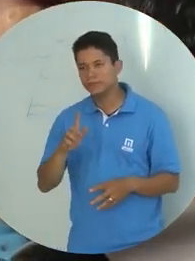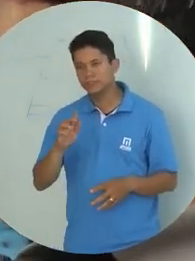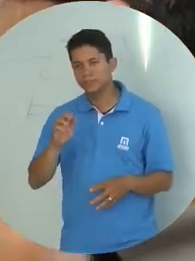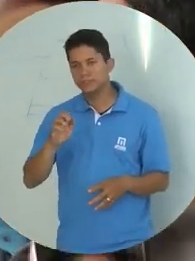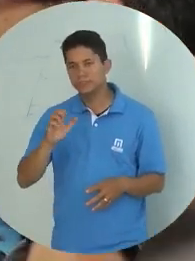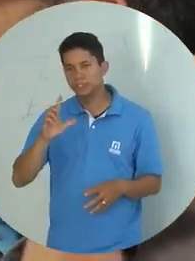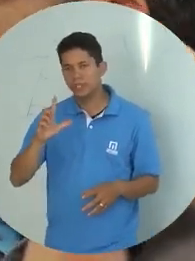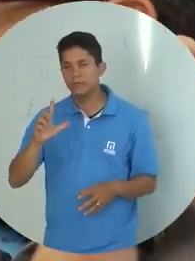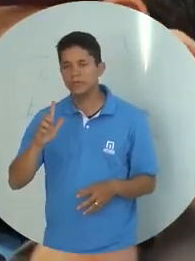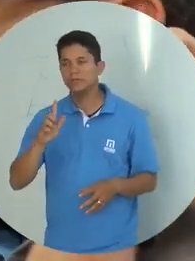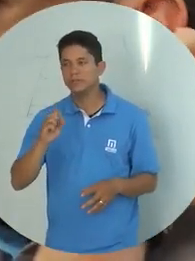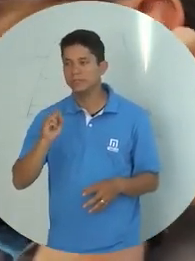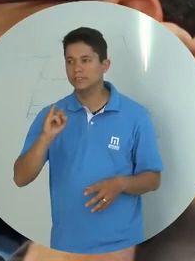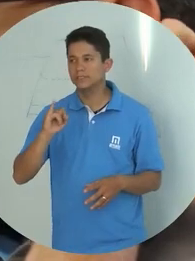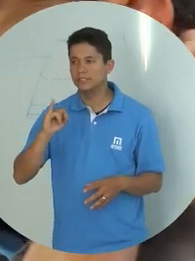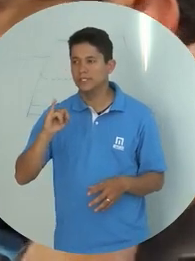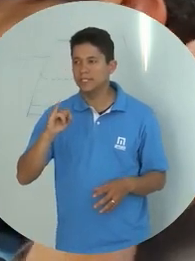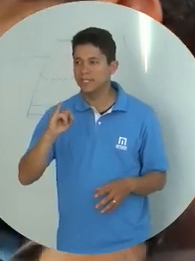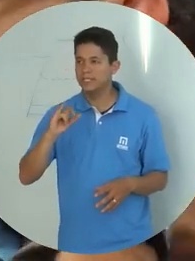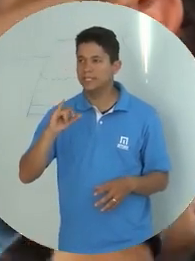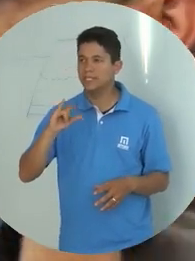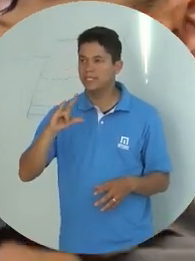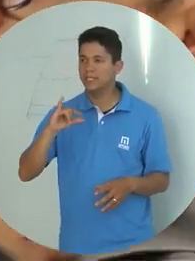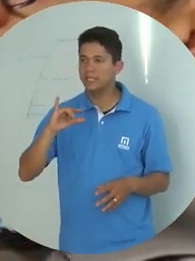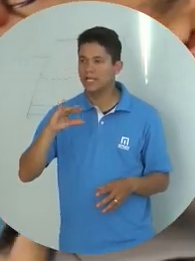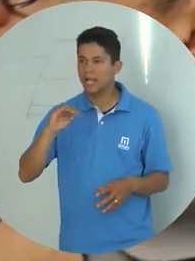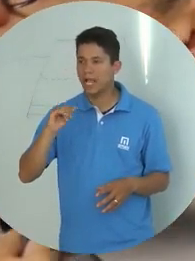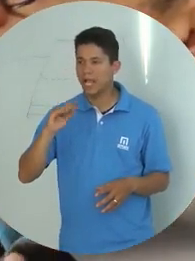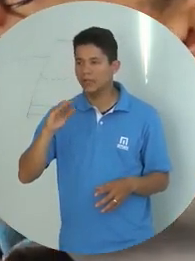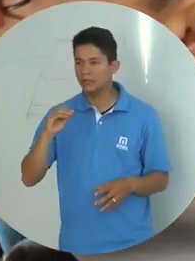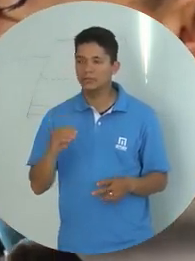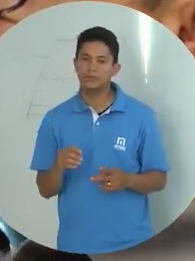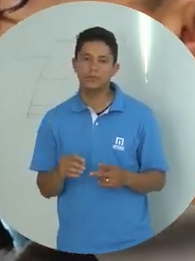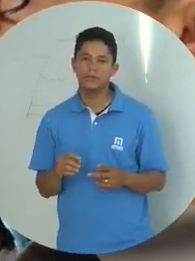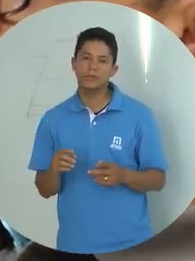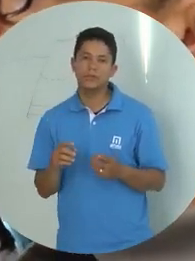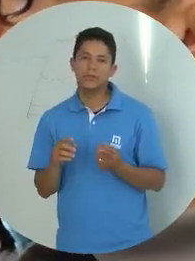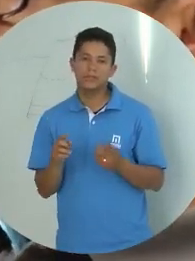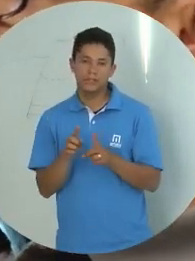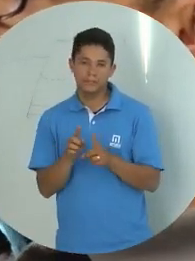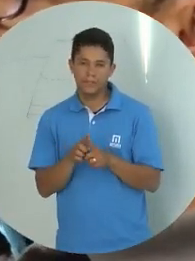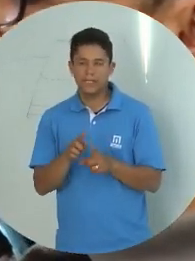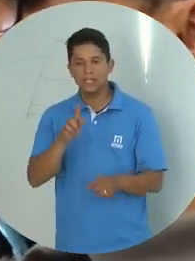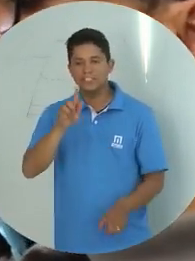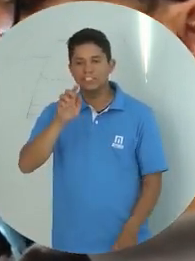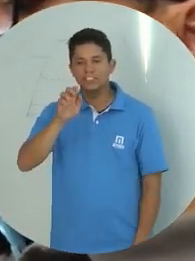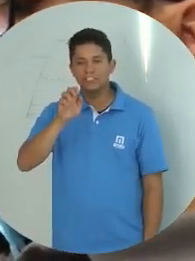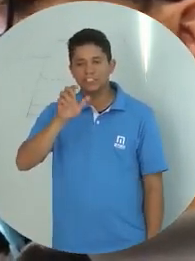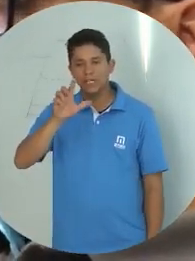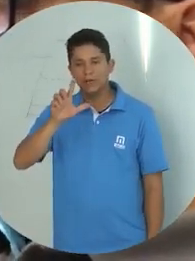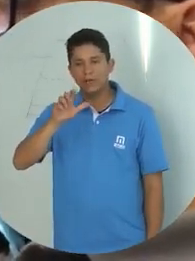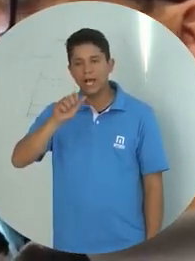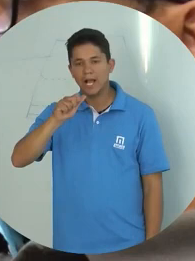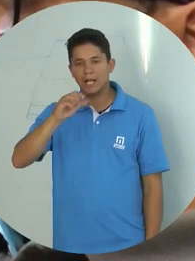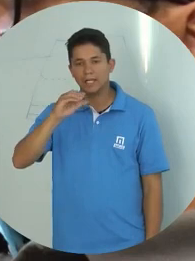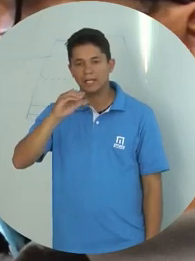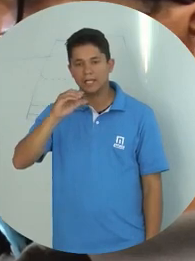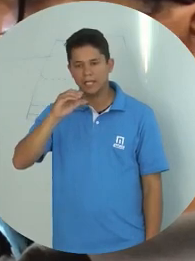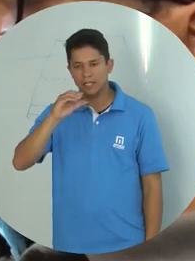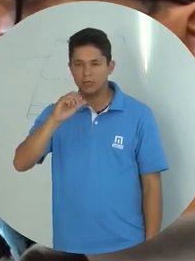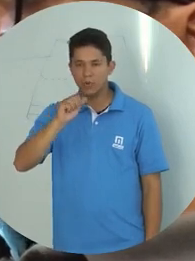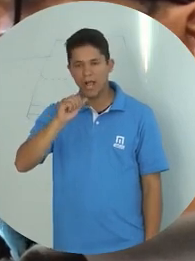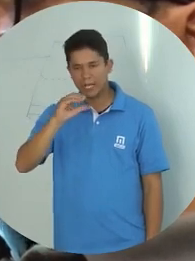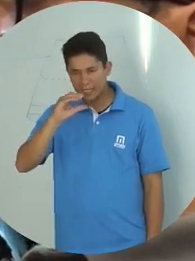ele tem um aditivo que é silicato, né? O gel acrílico também tem um dos componentes do gel acrílico é silicato